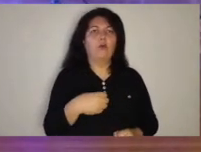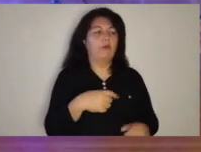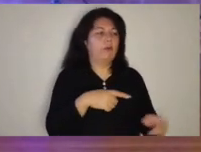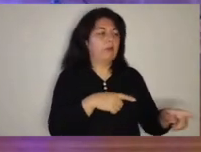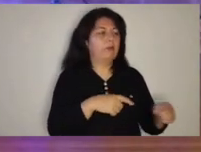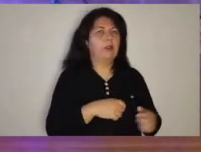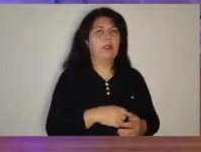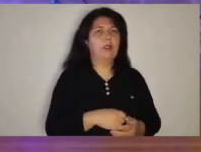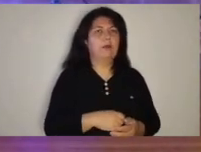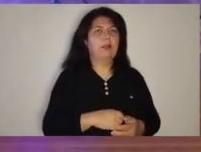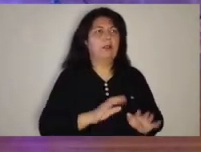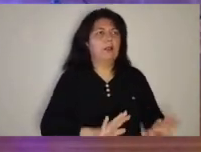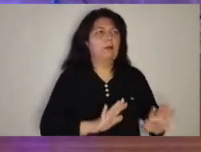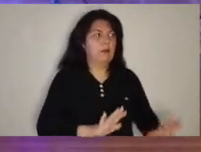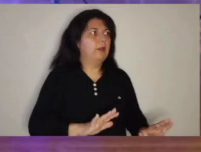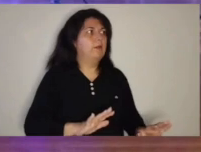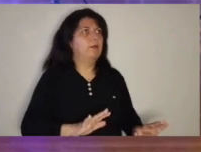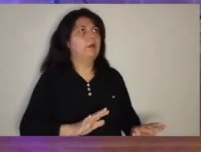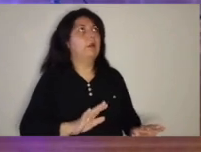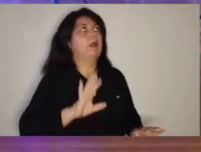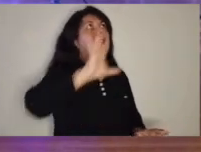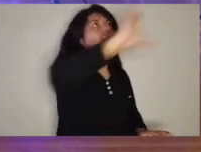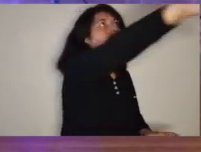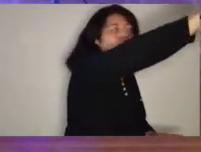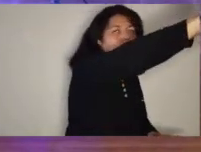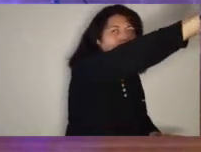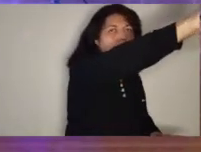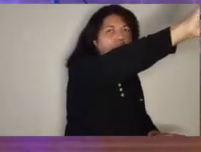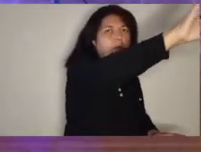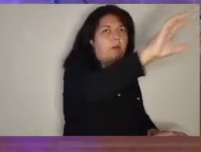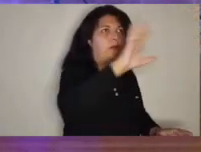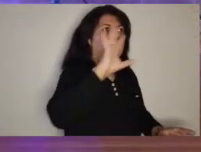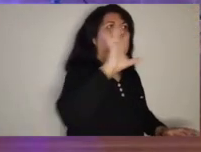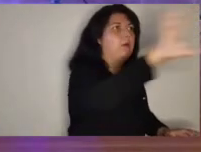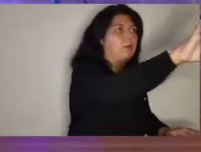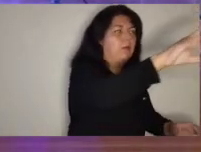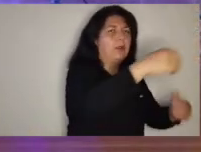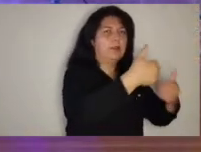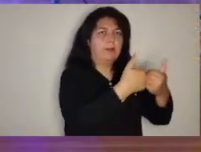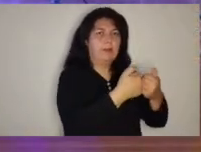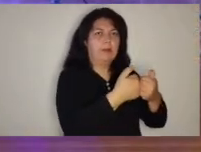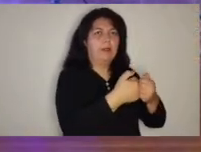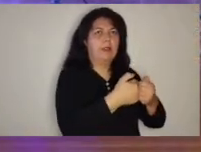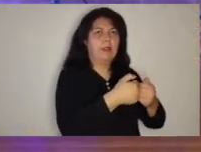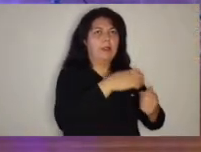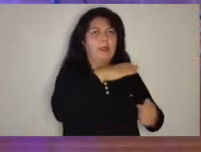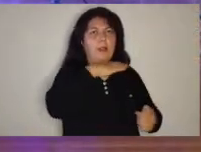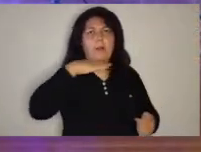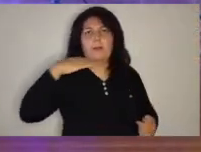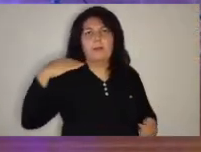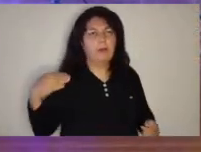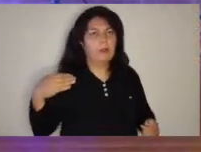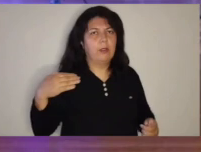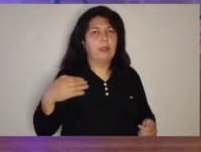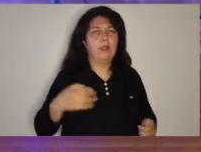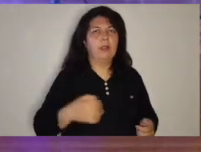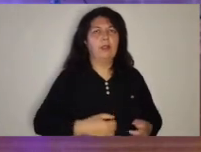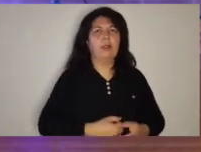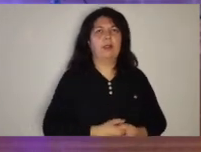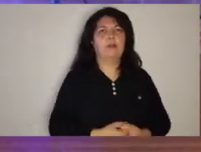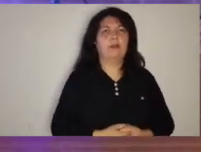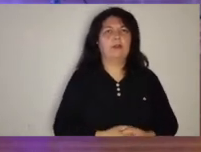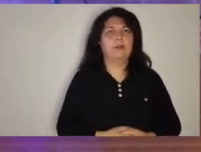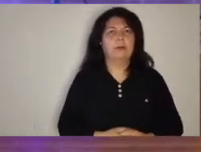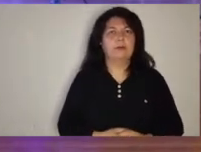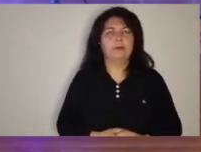estava, sei lá, aonde? Na sala, num quartinho. Ele olhava lá, a arca estava ali,